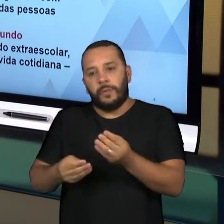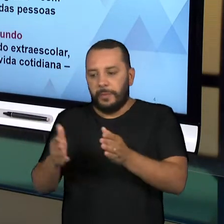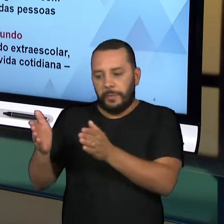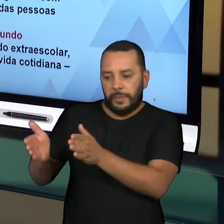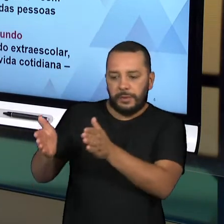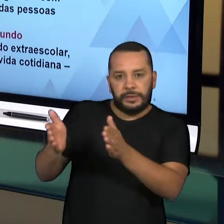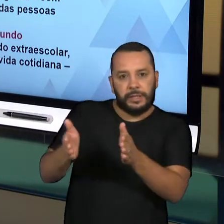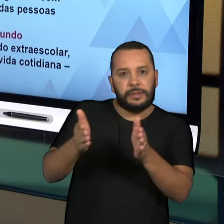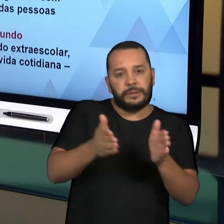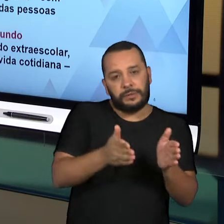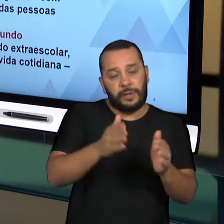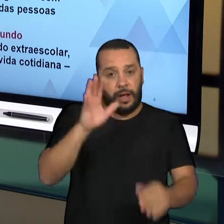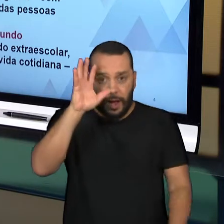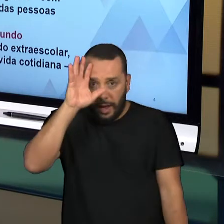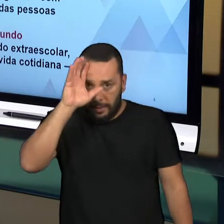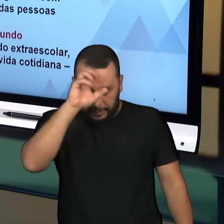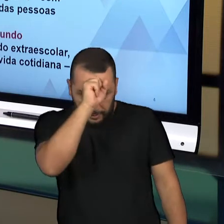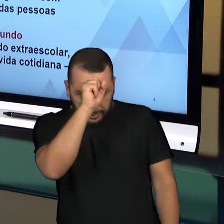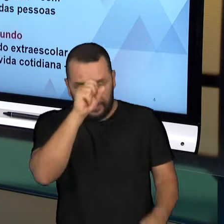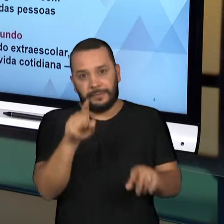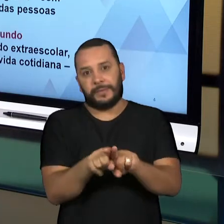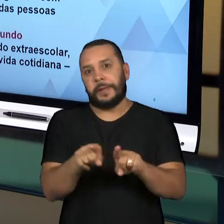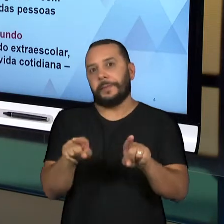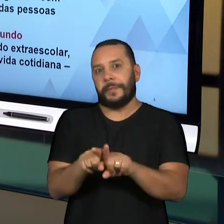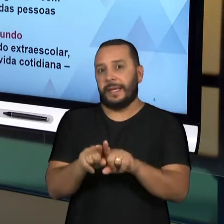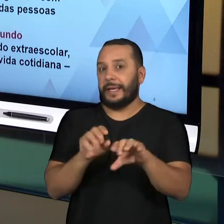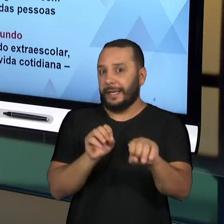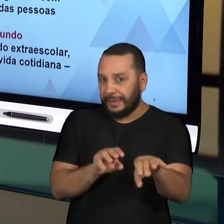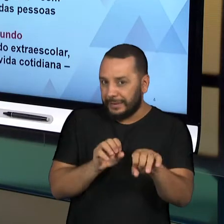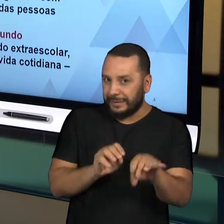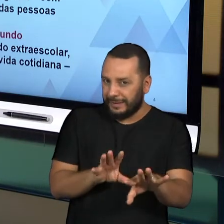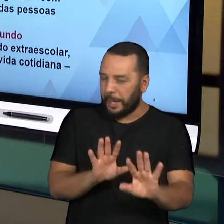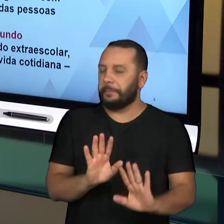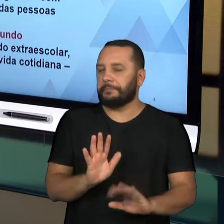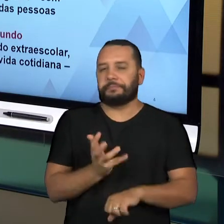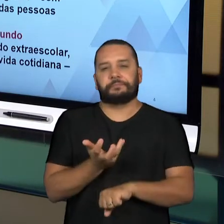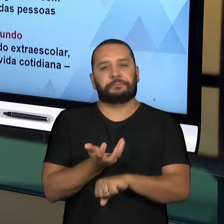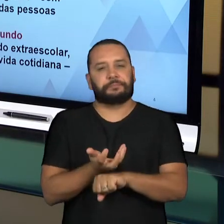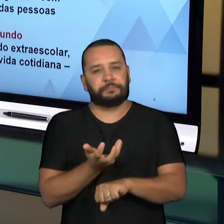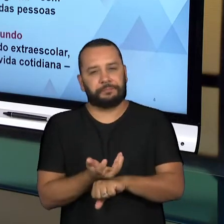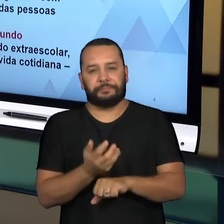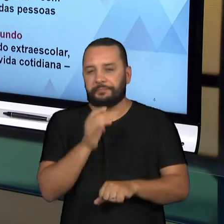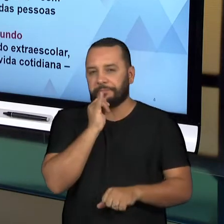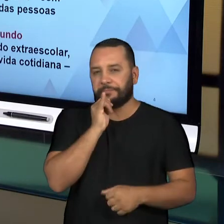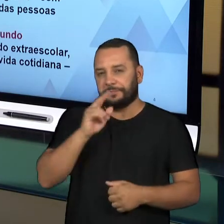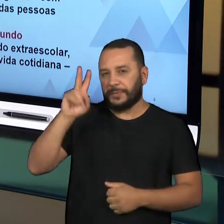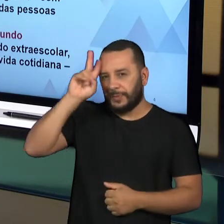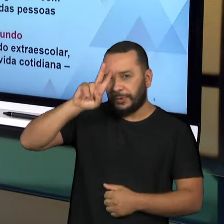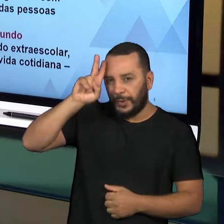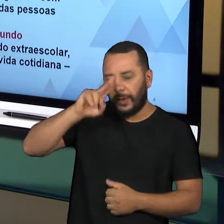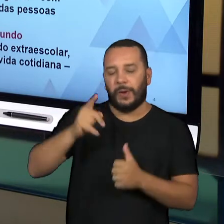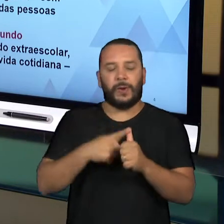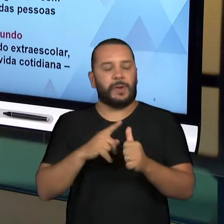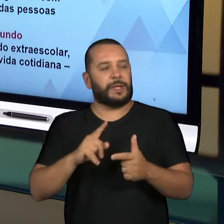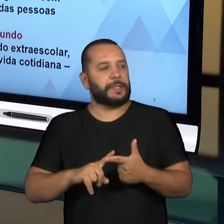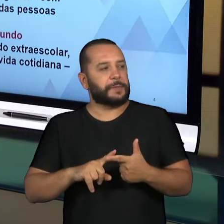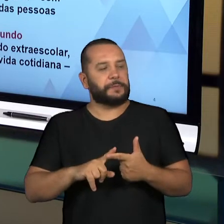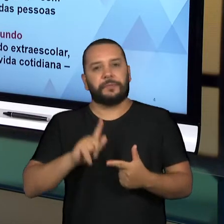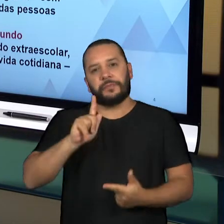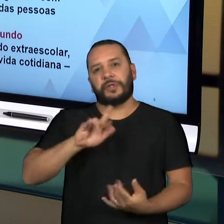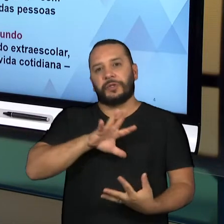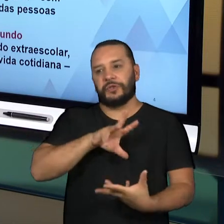ensinar e de aprender então nós temos que pensar que as disciplinas história e geografia que